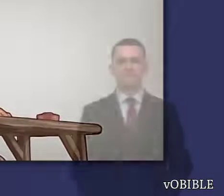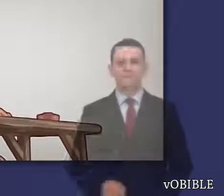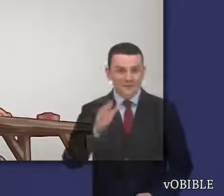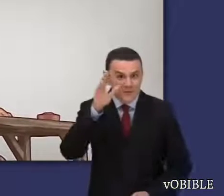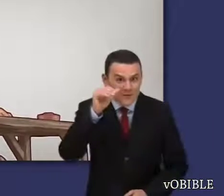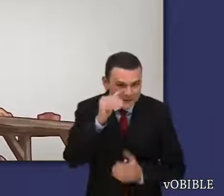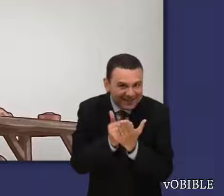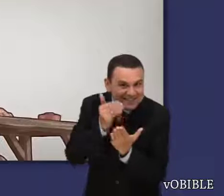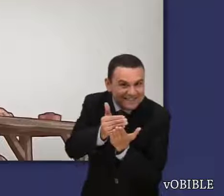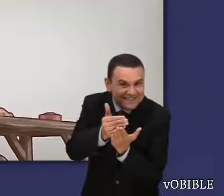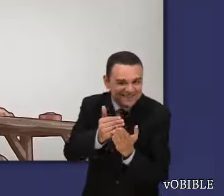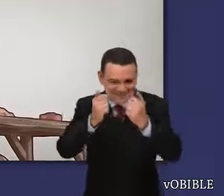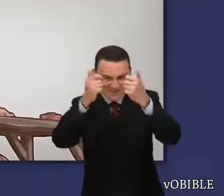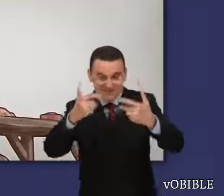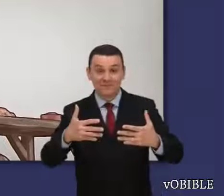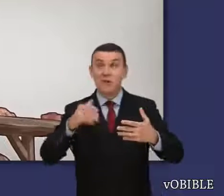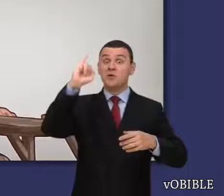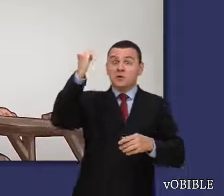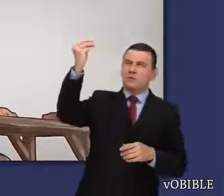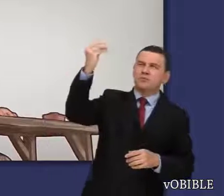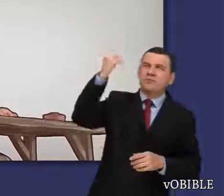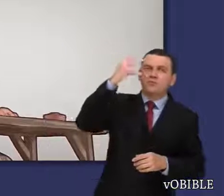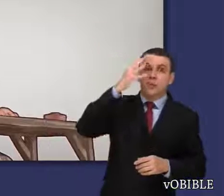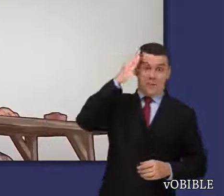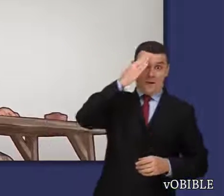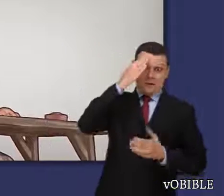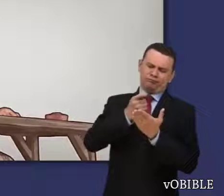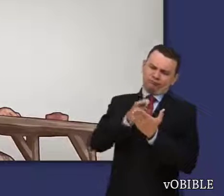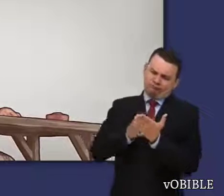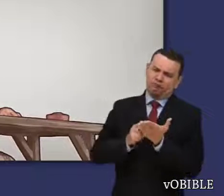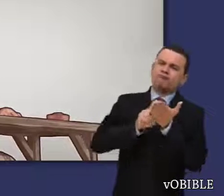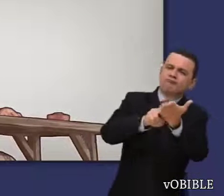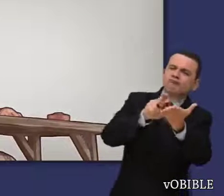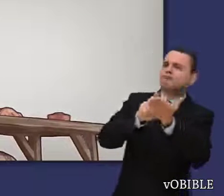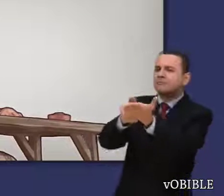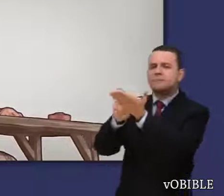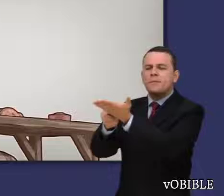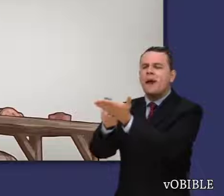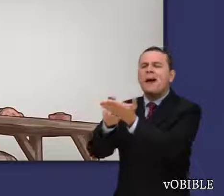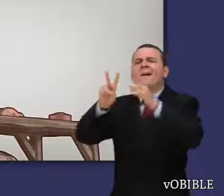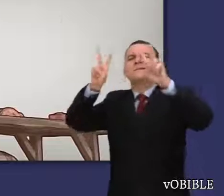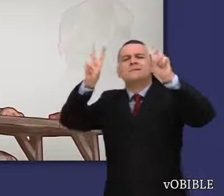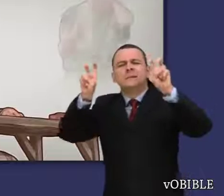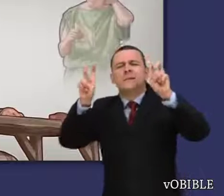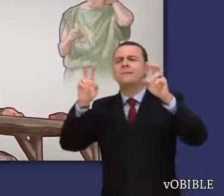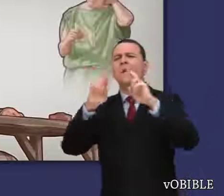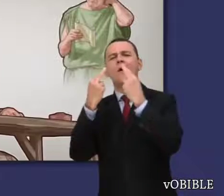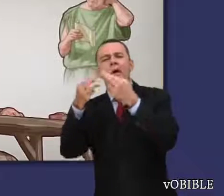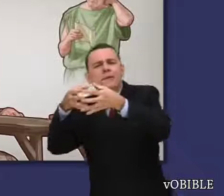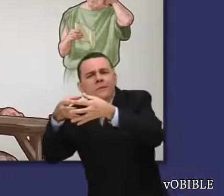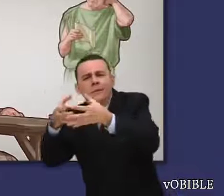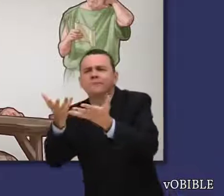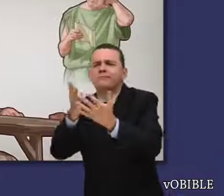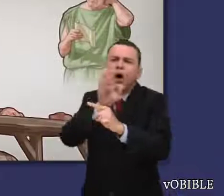Você sabia? De todas as cartas inspiradas que Paulo escreveu, a carta a Filémon é a única que trata de um